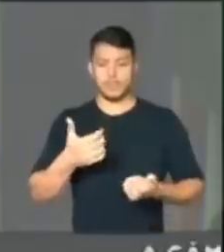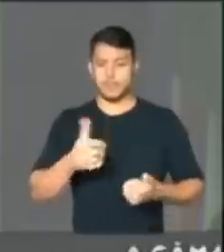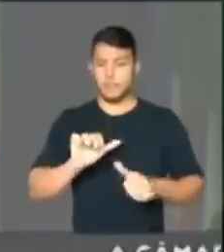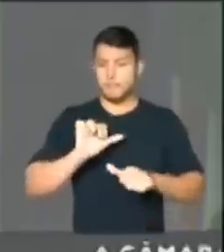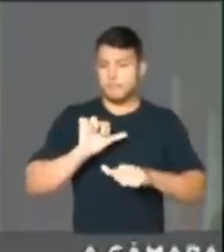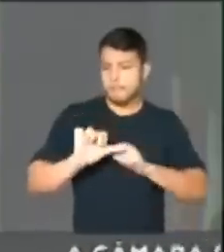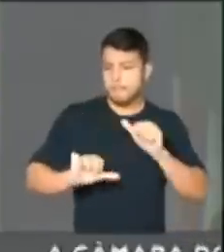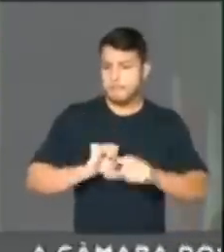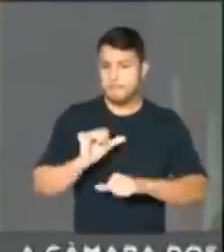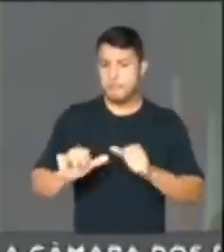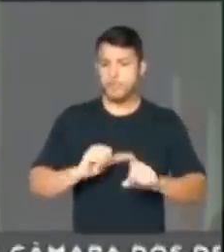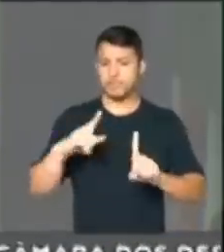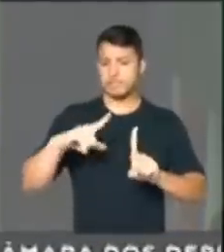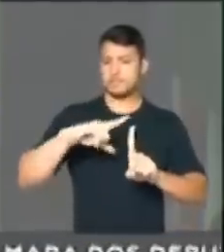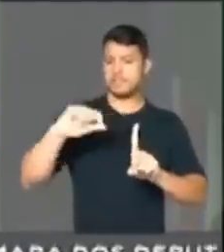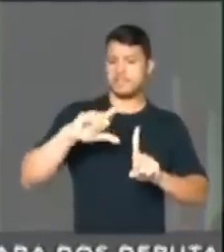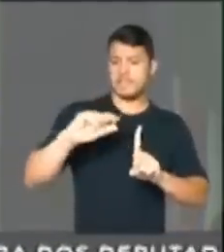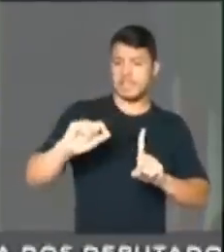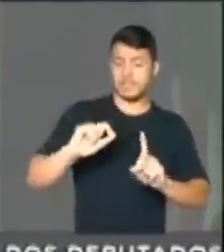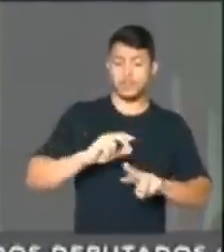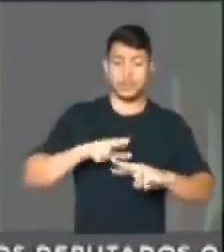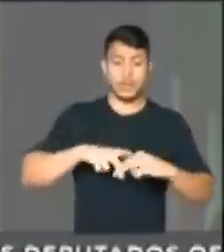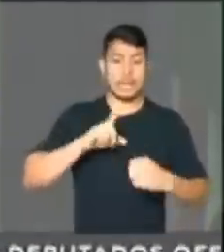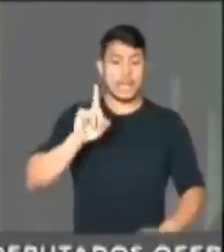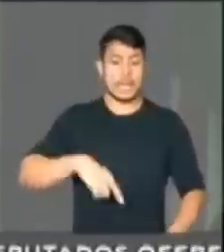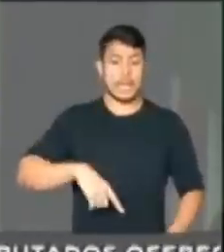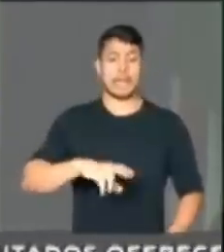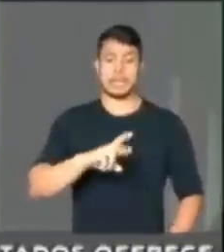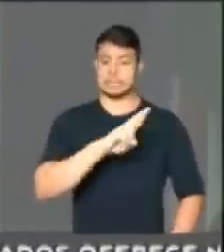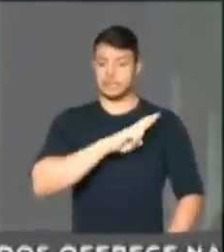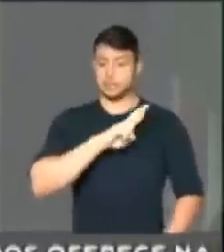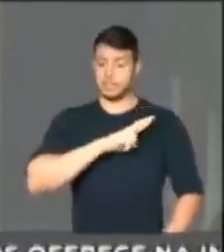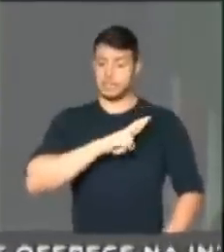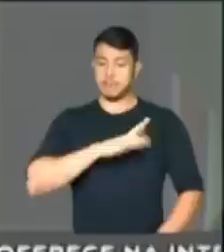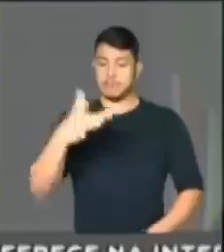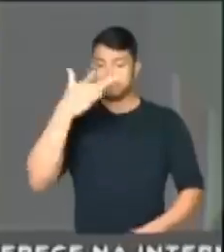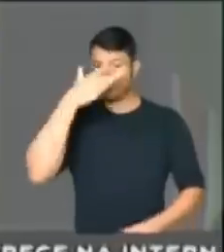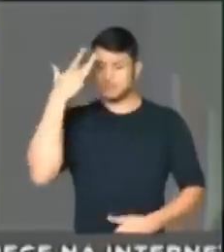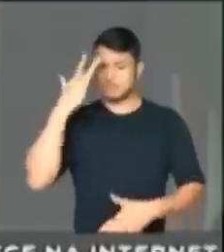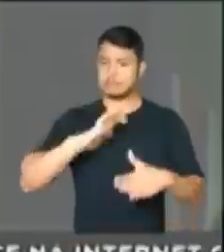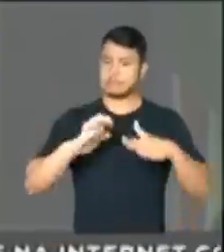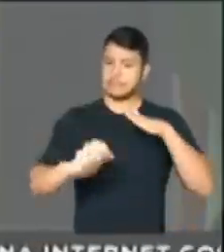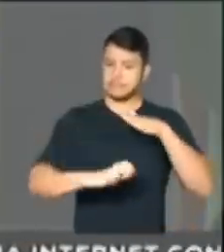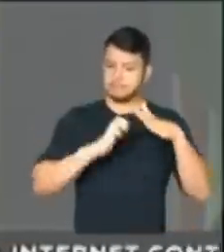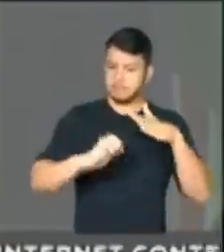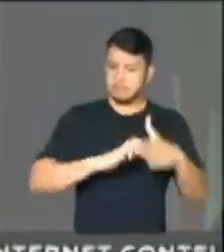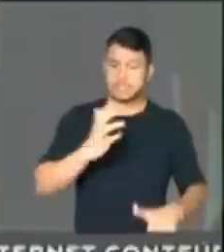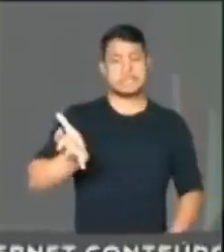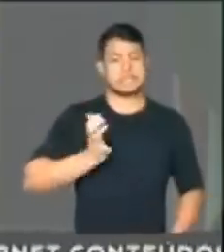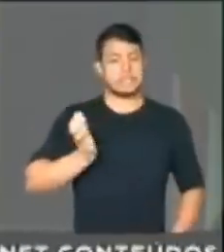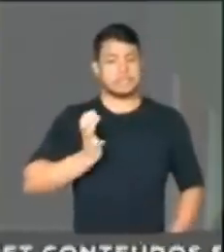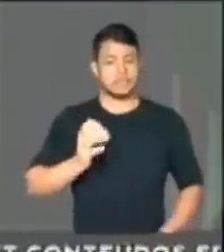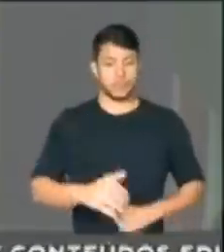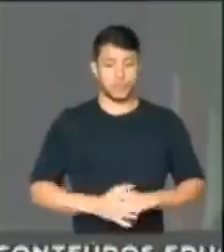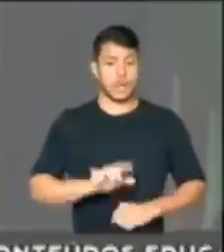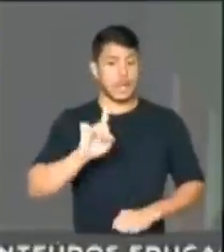responsáveis pelo desequilíbrio fiscal do nosso país. É um projeto